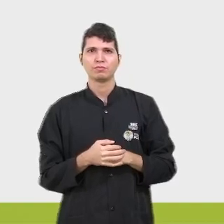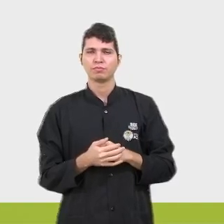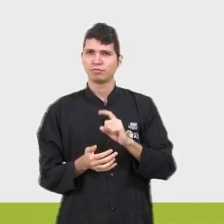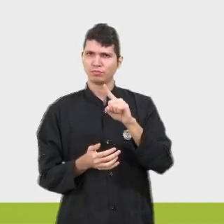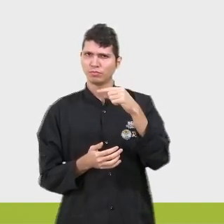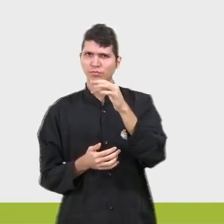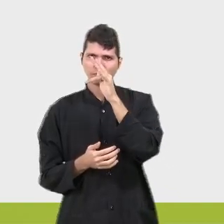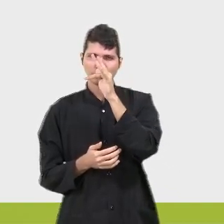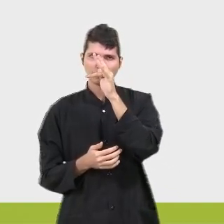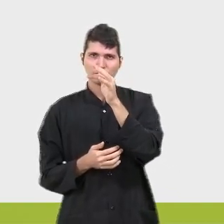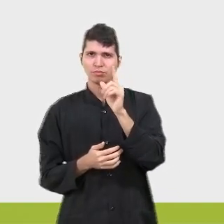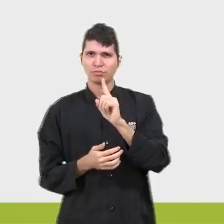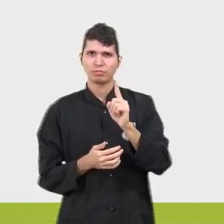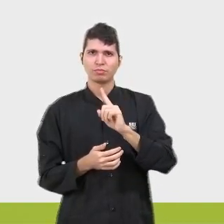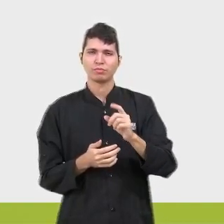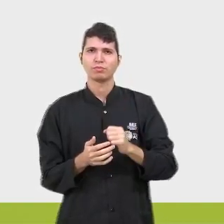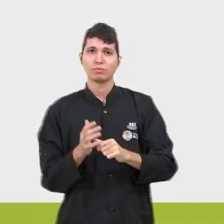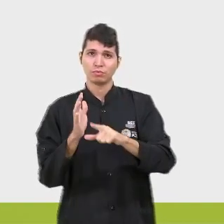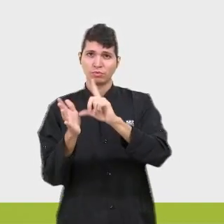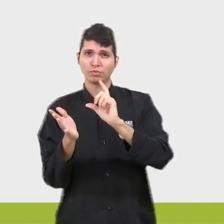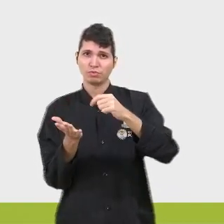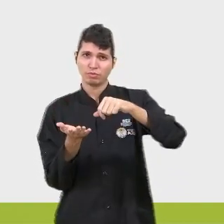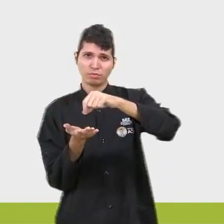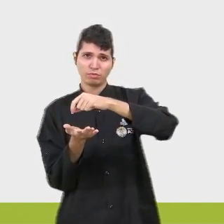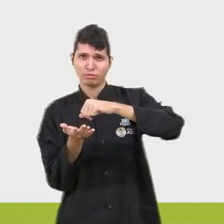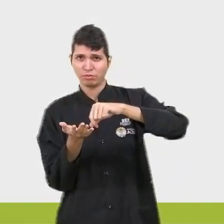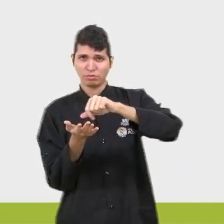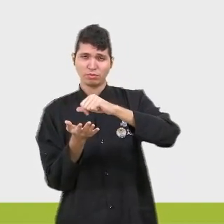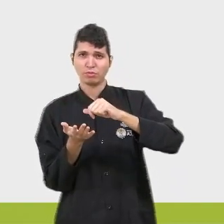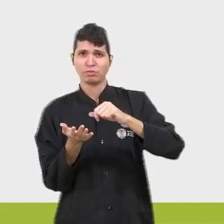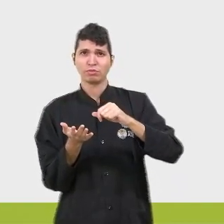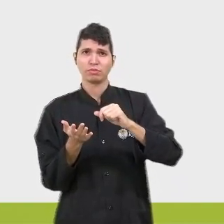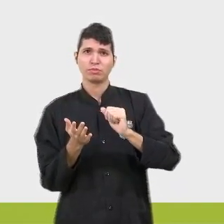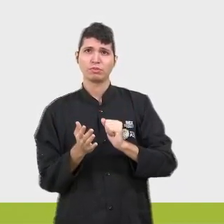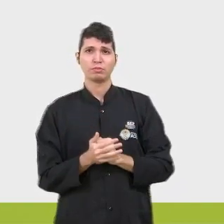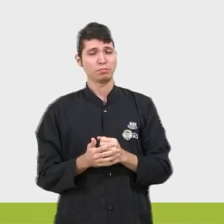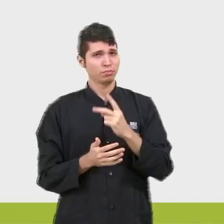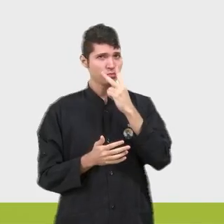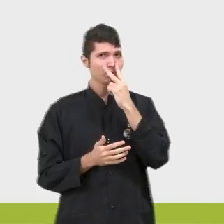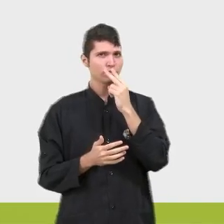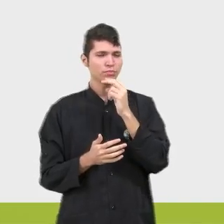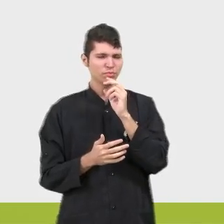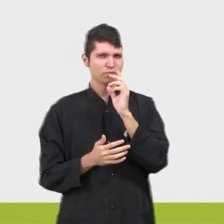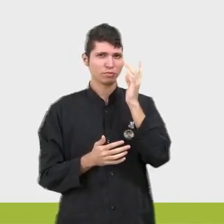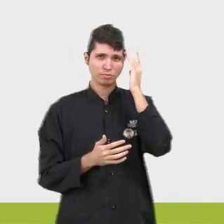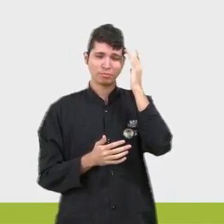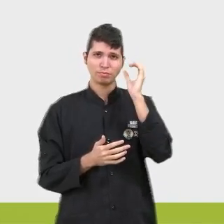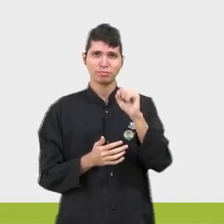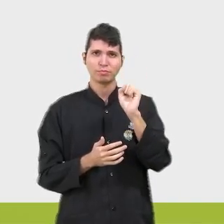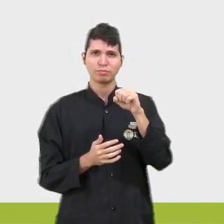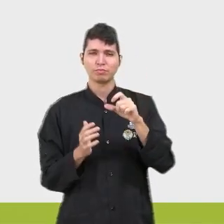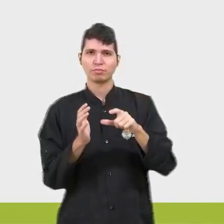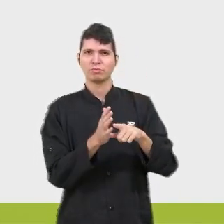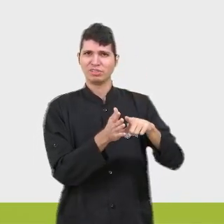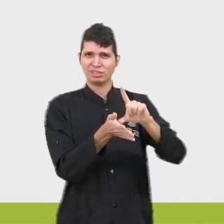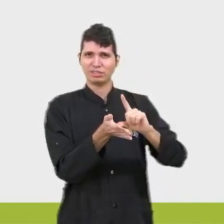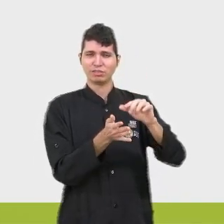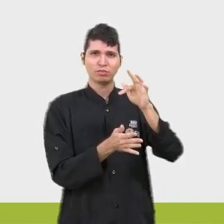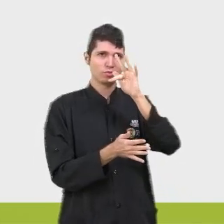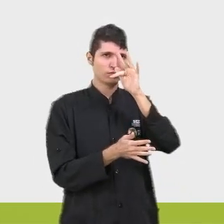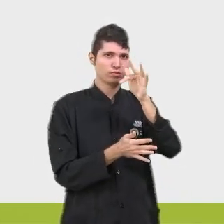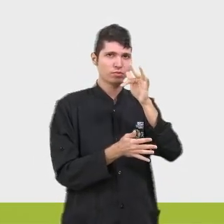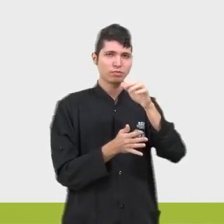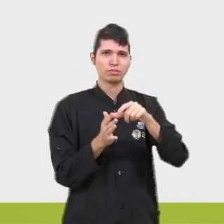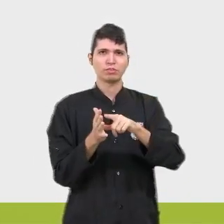Não. Antes das sementes e antes dos frutos? Opa, parece que sim. Antes das flores e antes